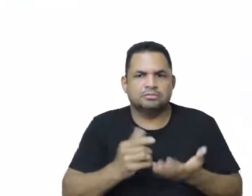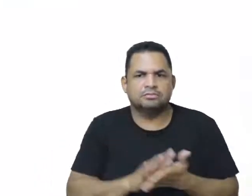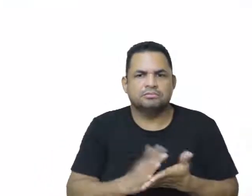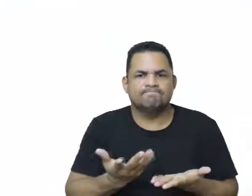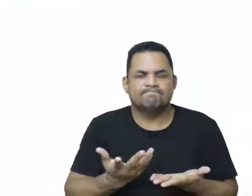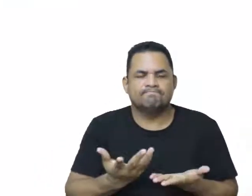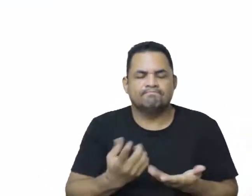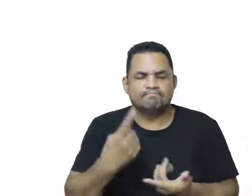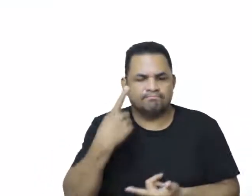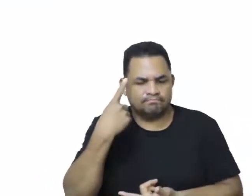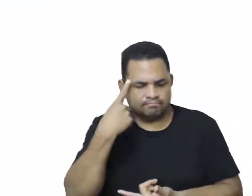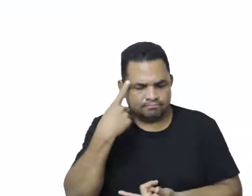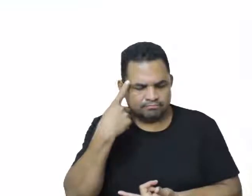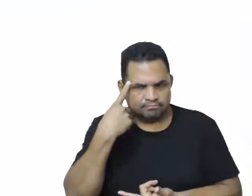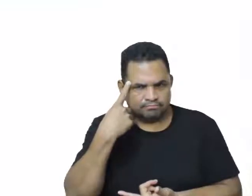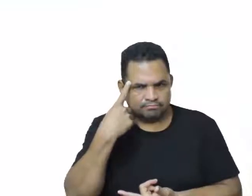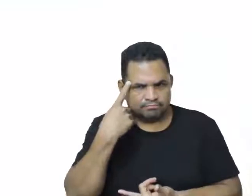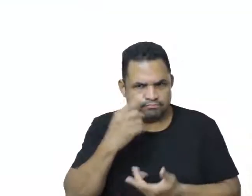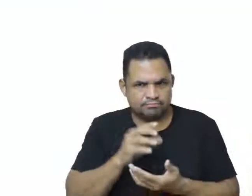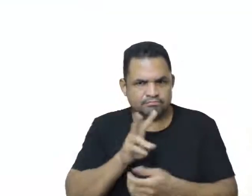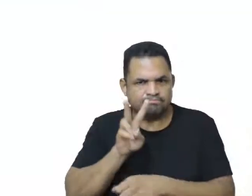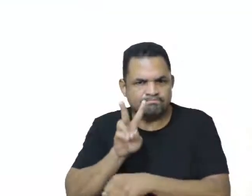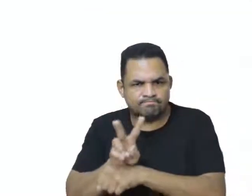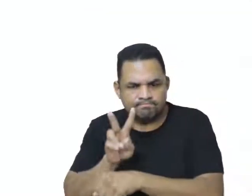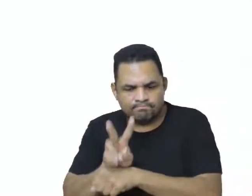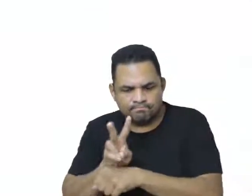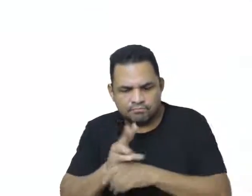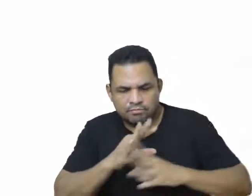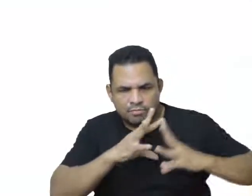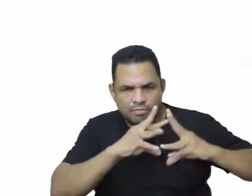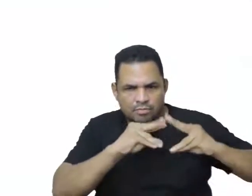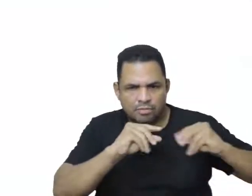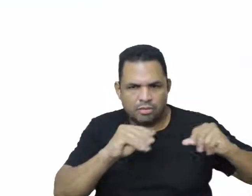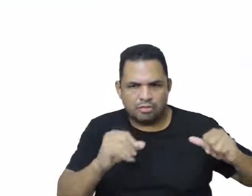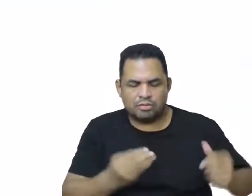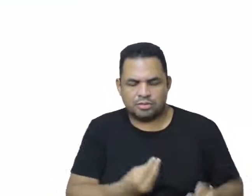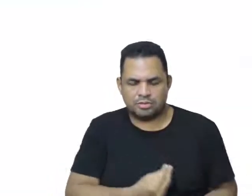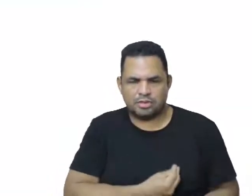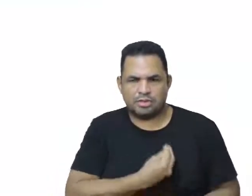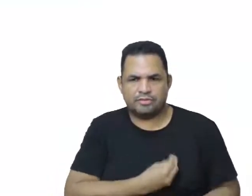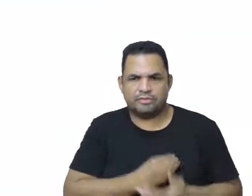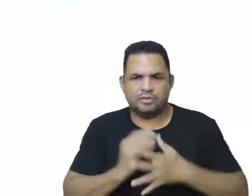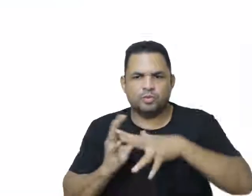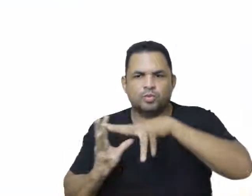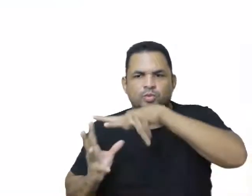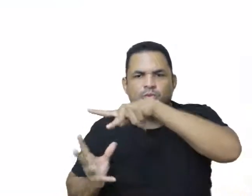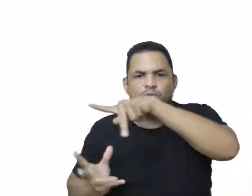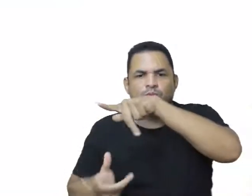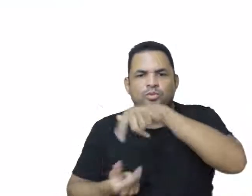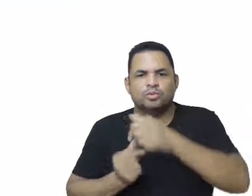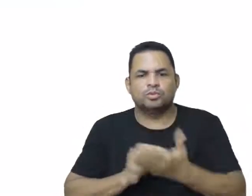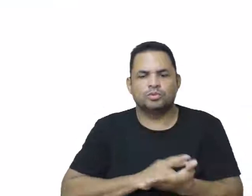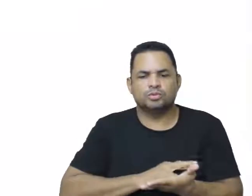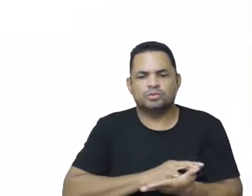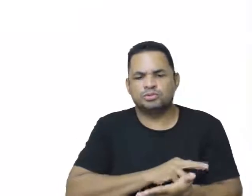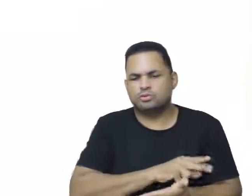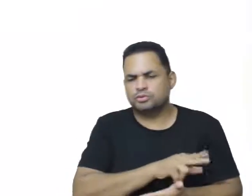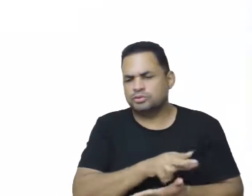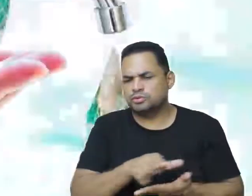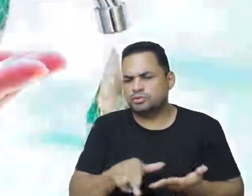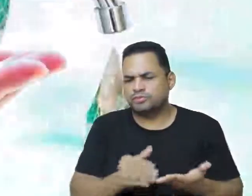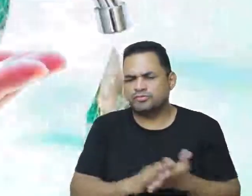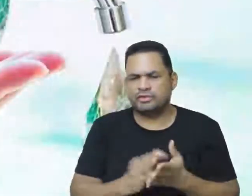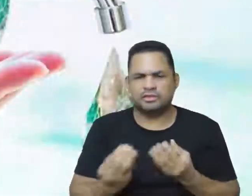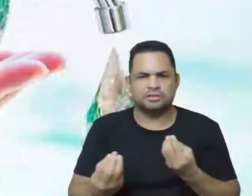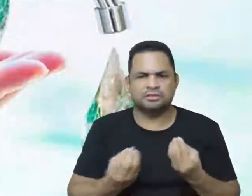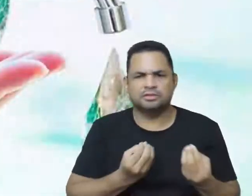pensando em quê? Nas relações entre a preservação e a degradação da vida no planeta nas diferentes escalas. Por que citamos